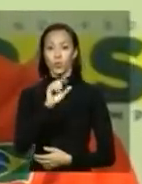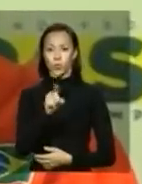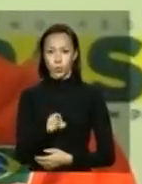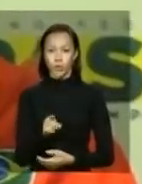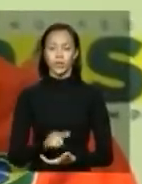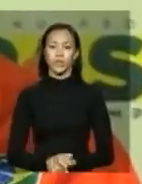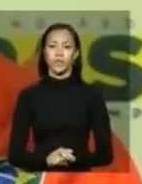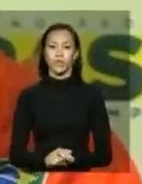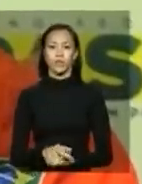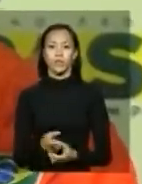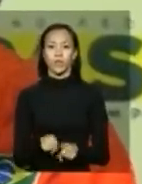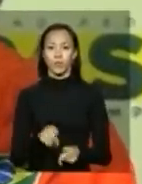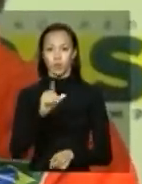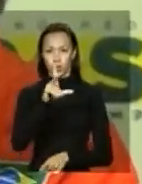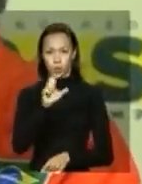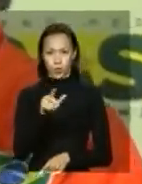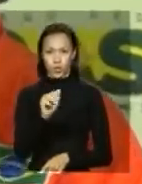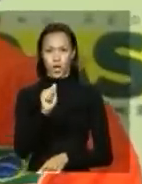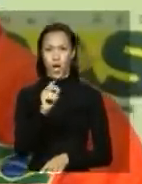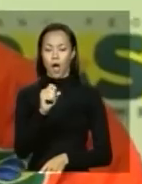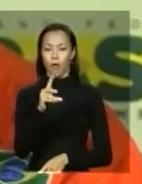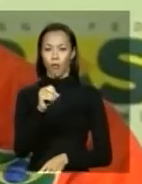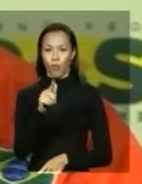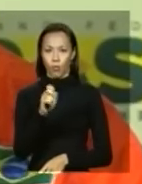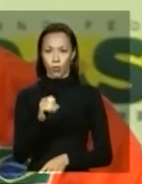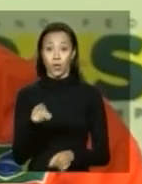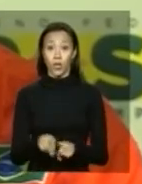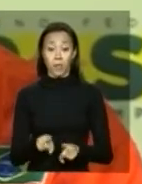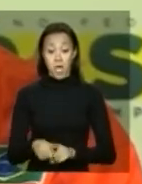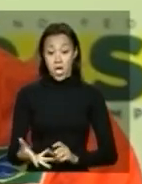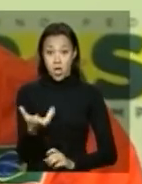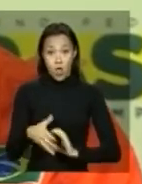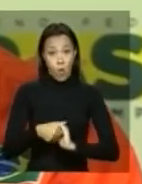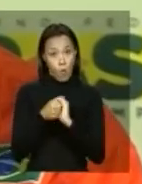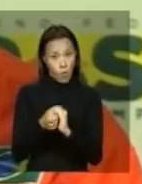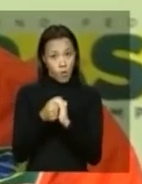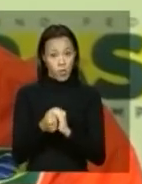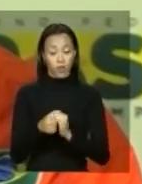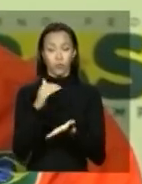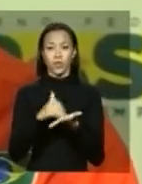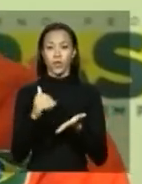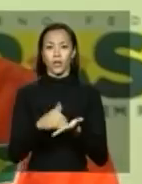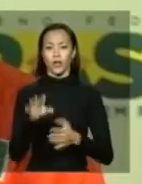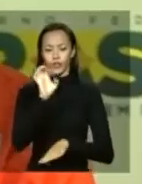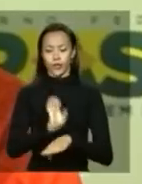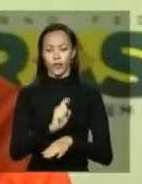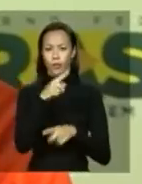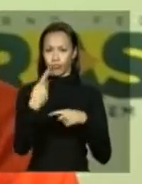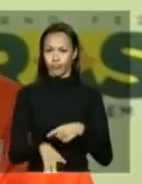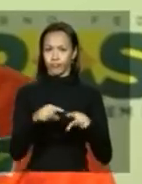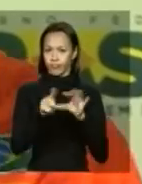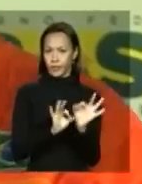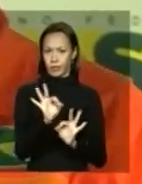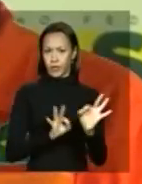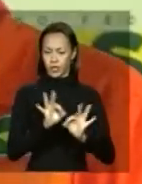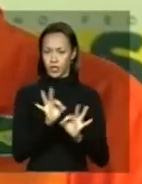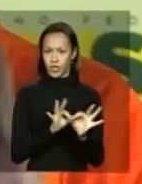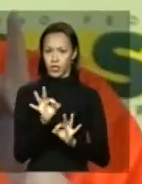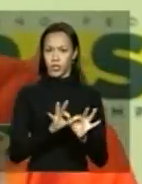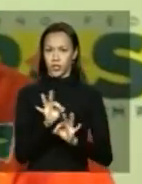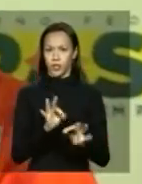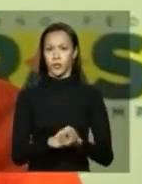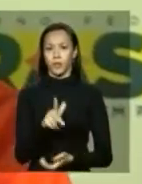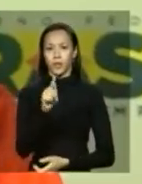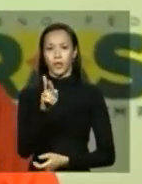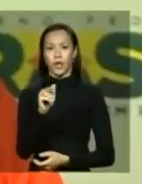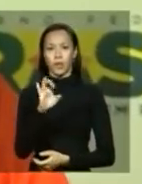Alberto, Luiz Argolo. Queria cumprimentar o secretário estadual de Planejamento, Zé Sérgio Gabriele,